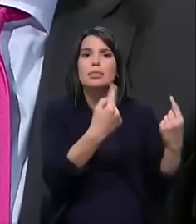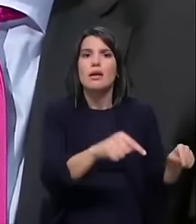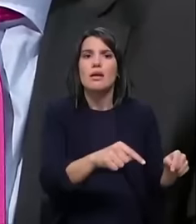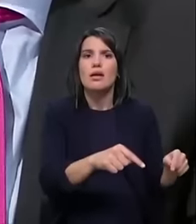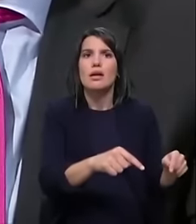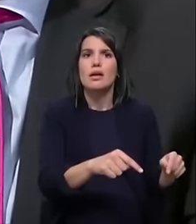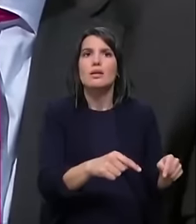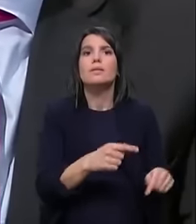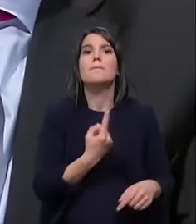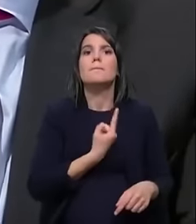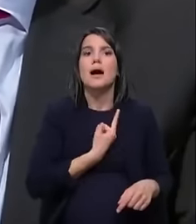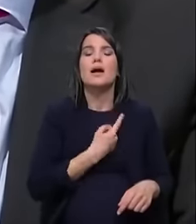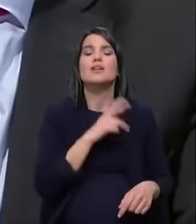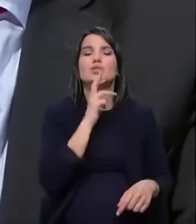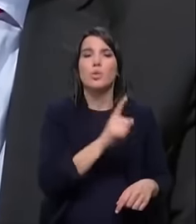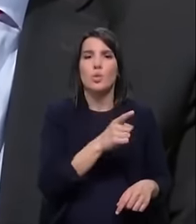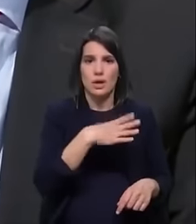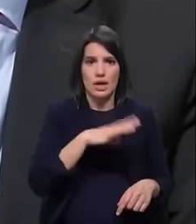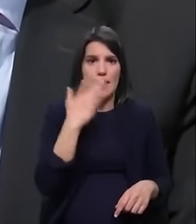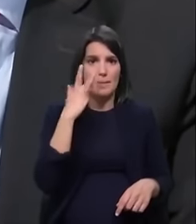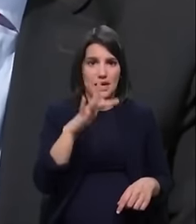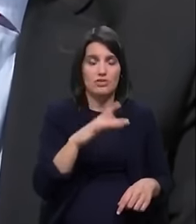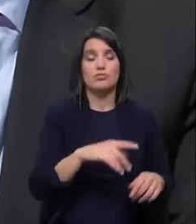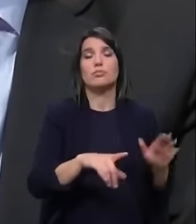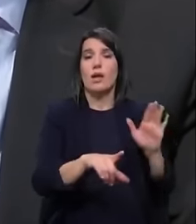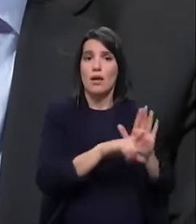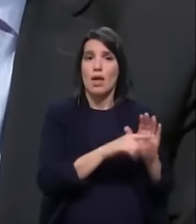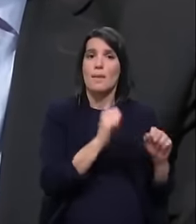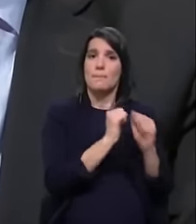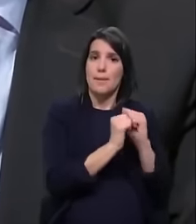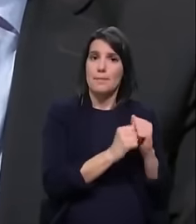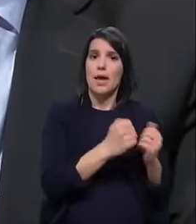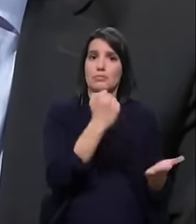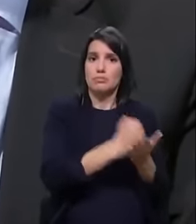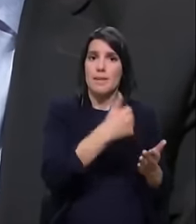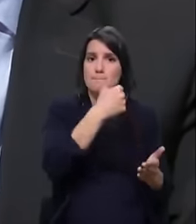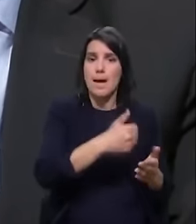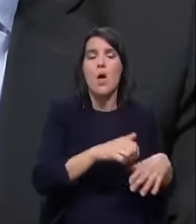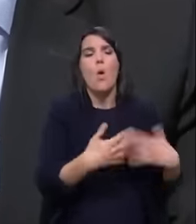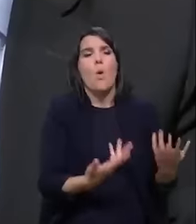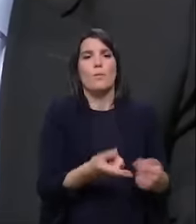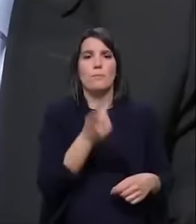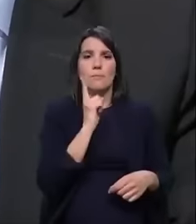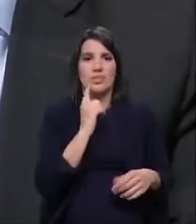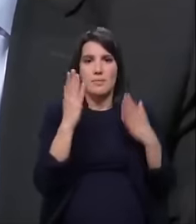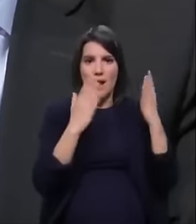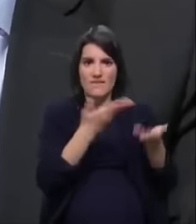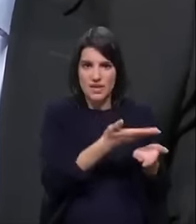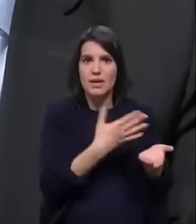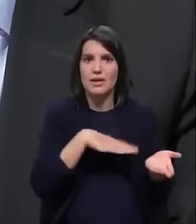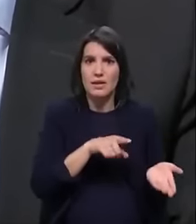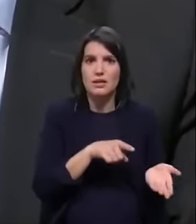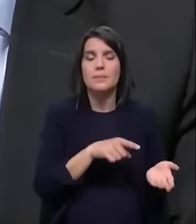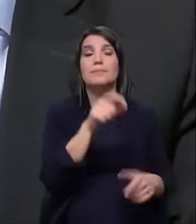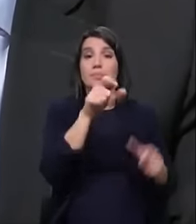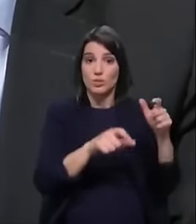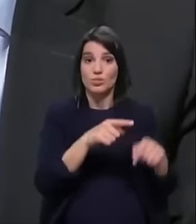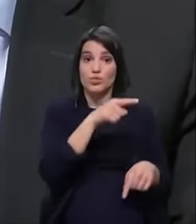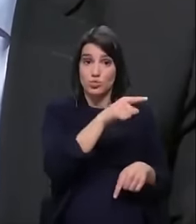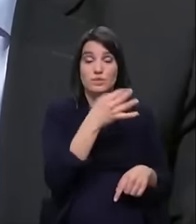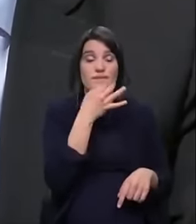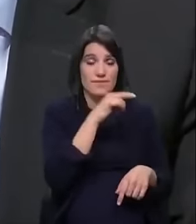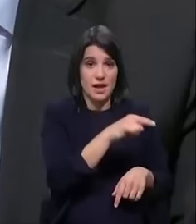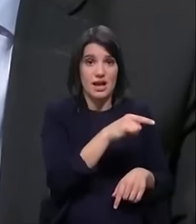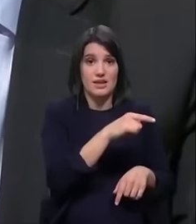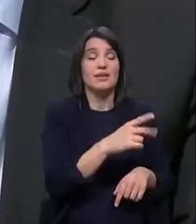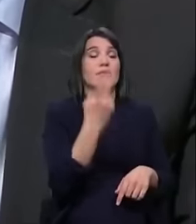questão que temos de responder é se queremos imigrantes regularizados e integrados. Exato. Ou clandestinos e entregues às máfias. E entrar de qualquer maneira. Muitas das pessoas de quem fala